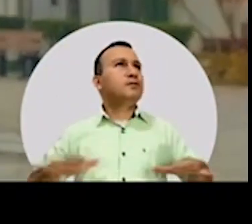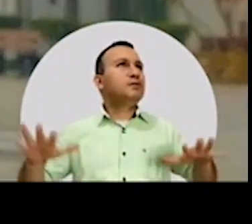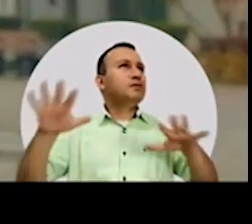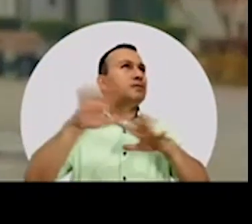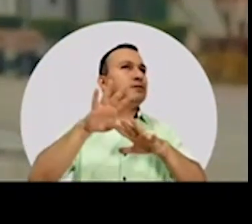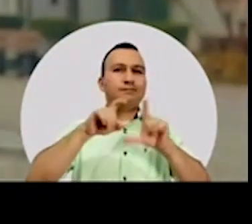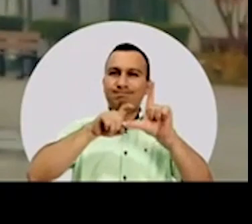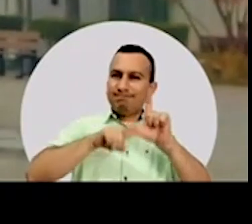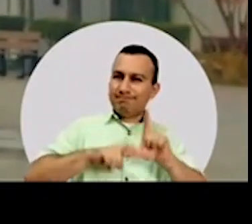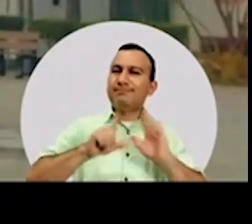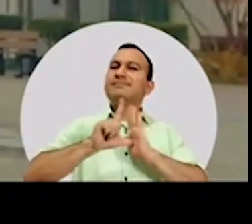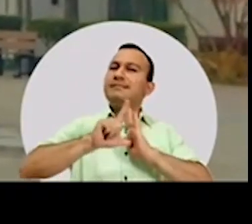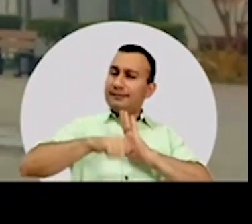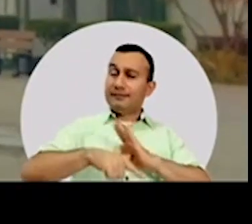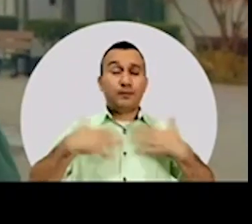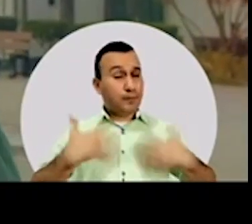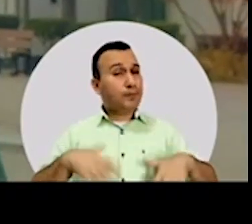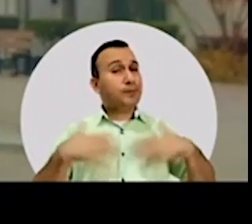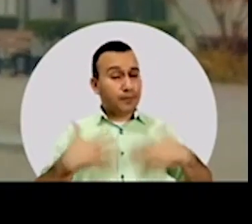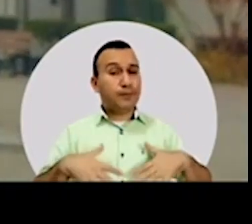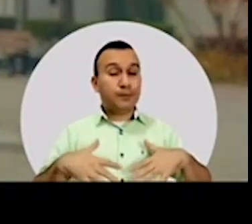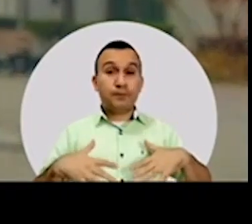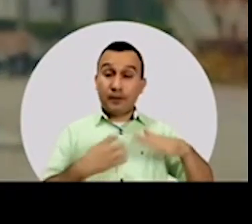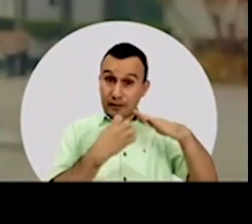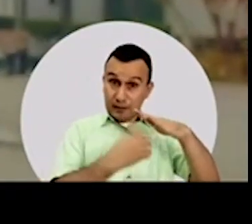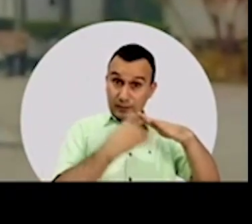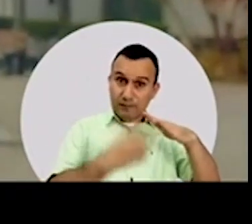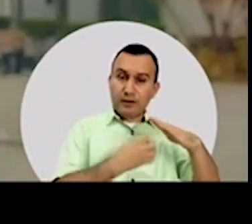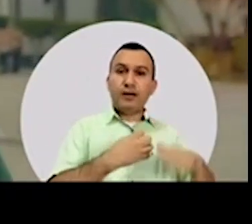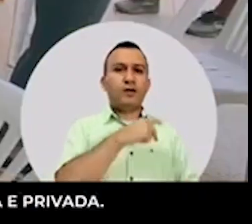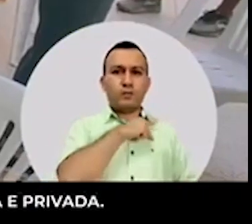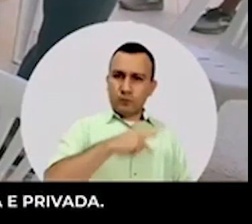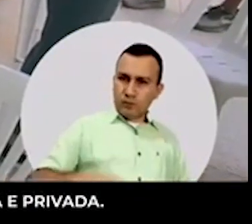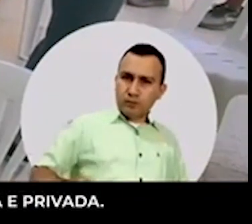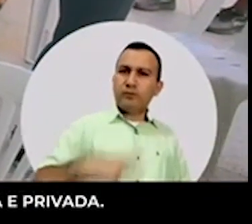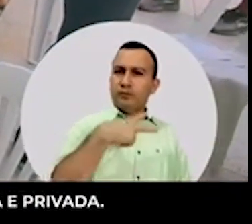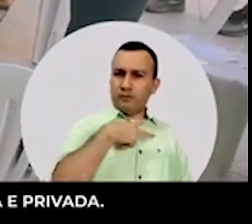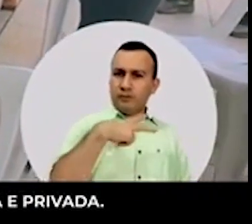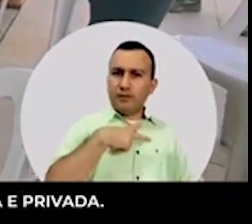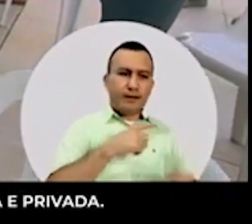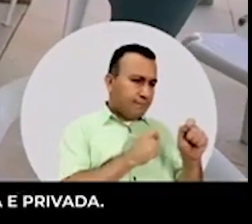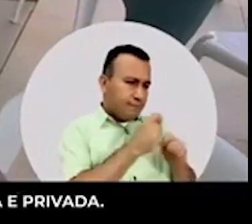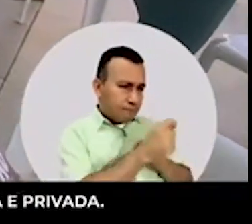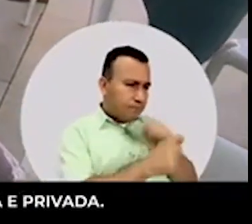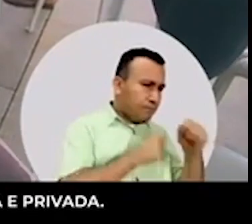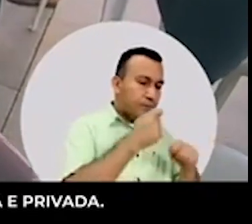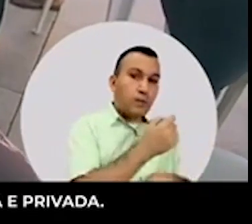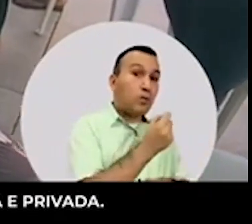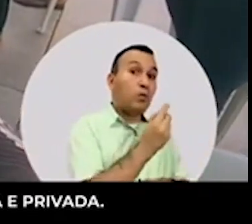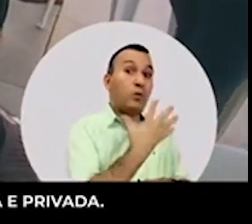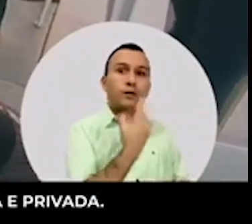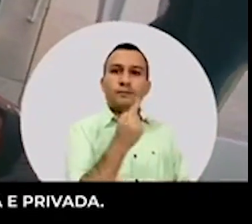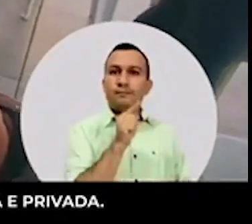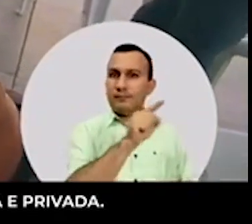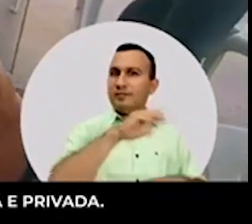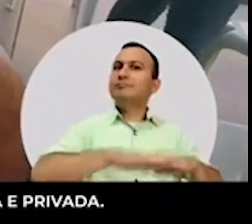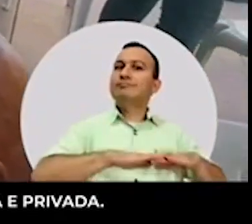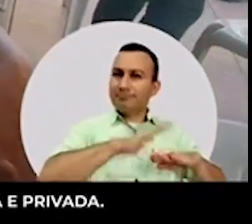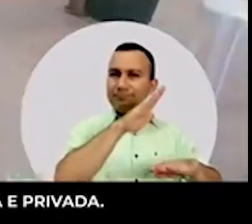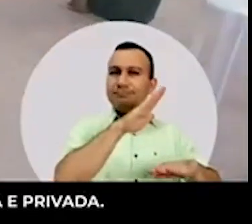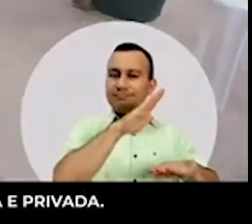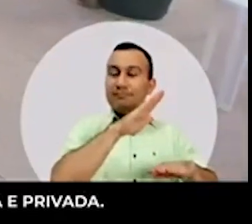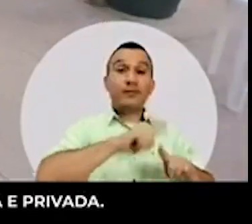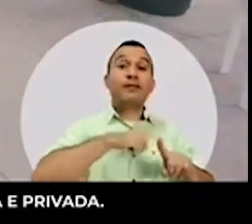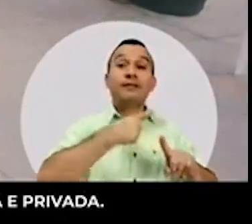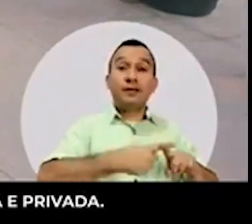sofreu vendo as contas atrasarem durante a pandemia. Foram 5 dias de atendimento e mais de 1.000